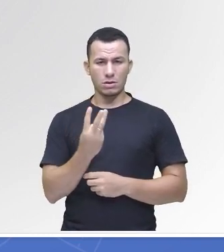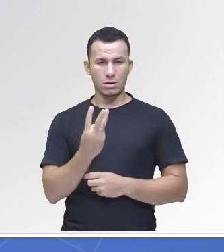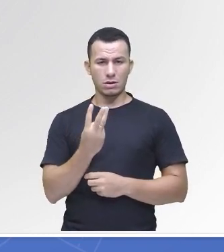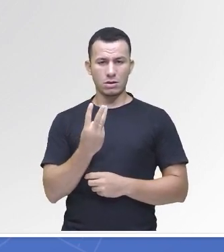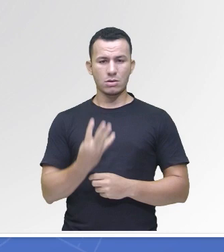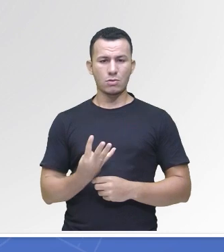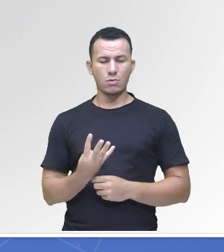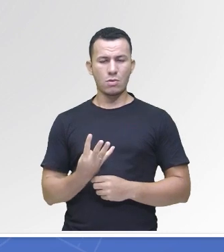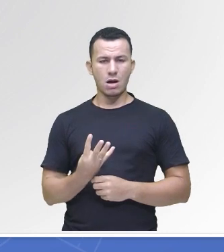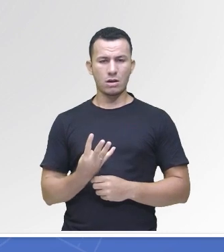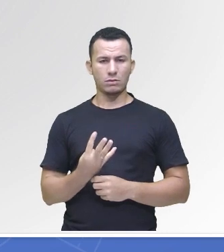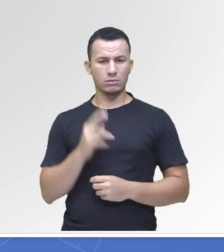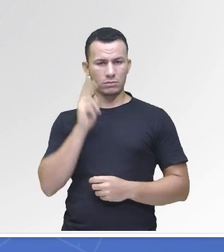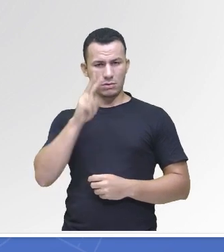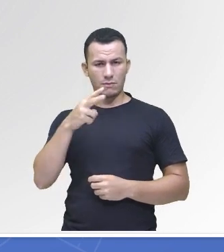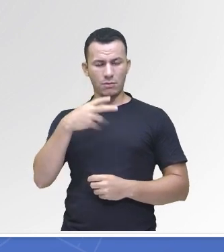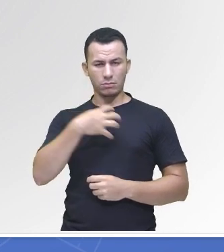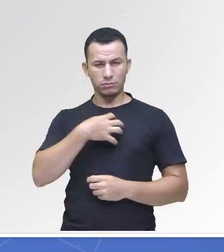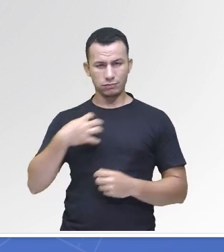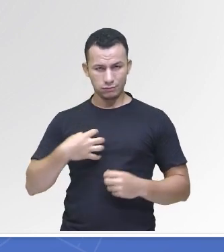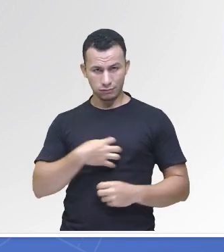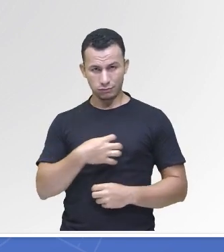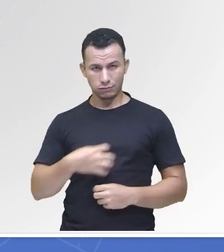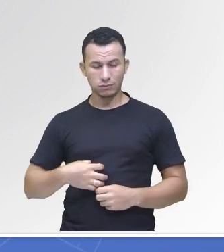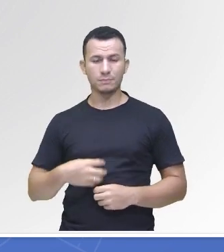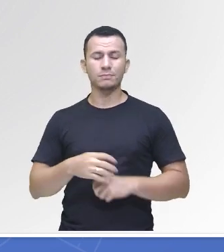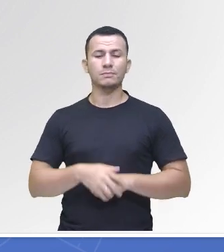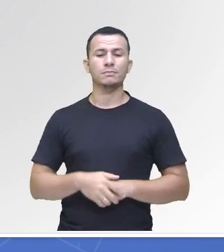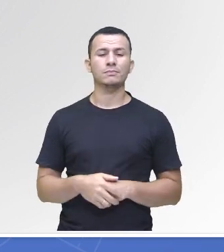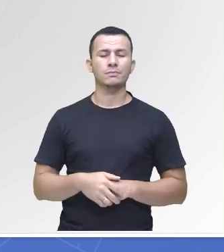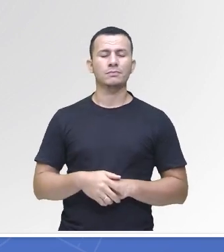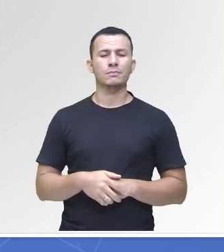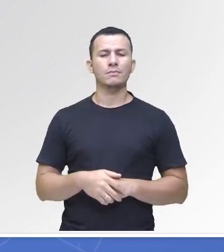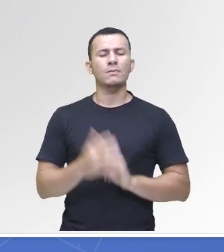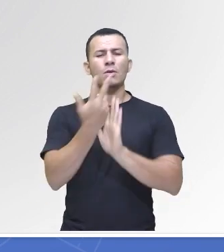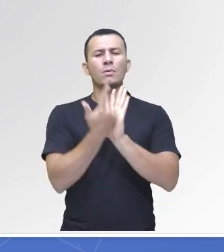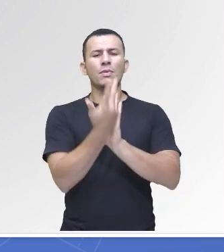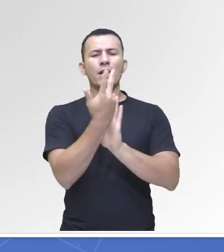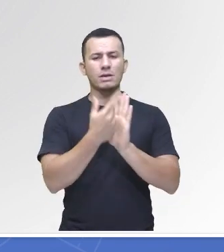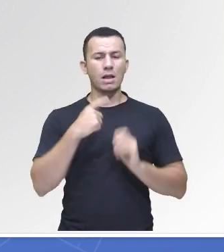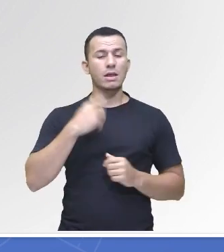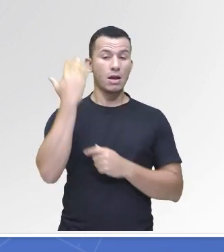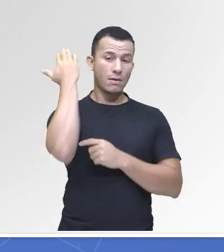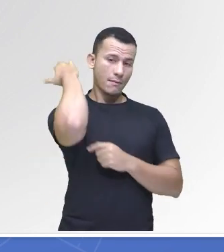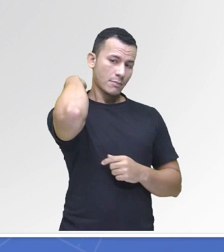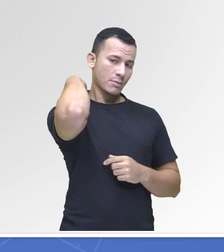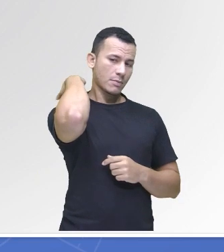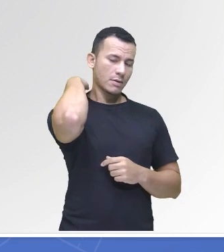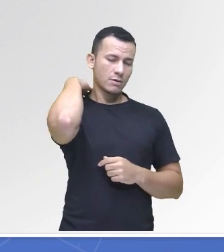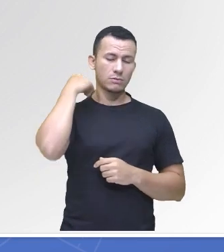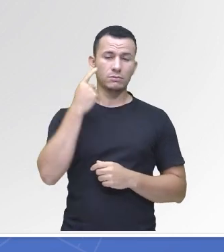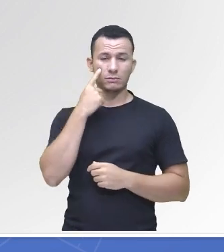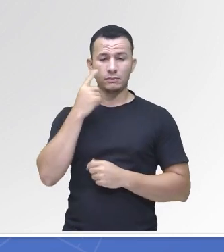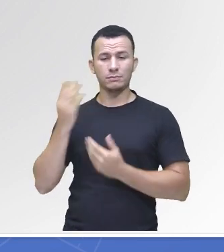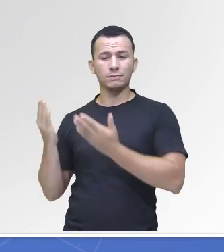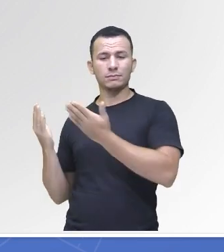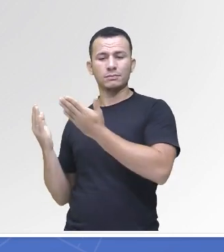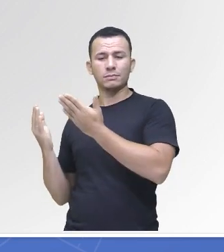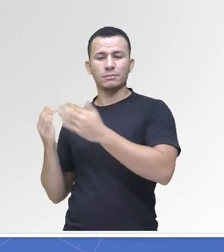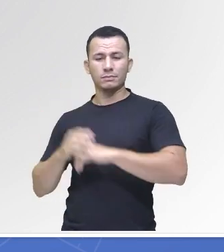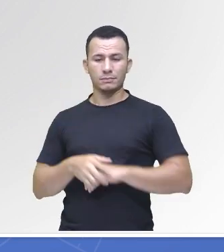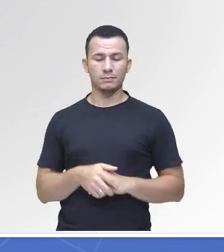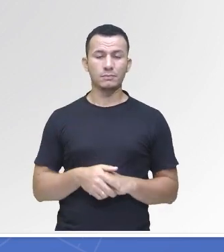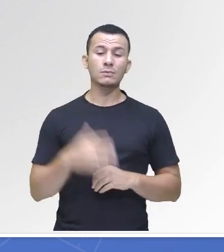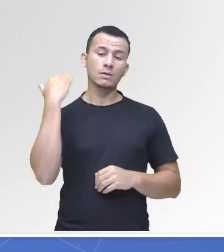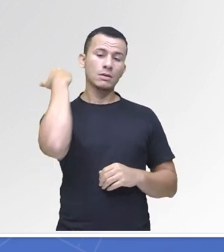2, 3 e 4. E aqui ele está representando para a gente, ó, o pulmão. Olha aqui, ó. A gente tem